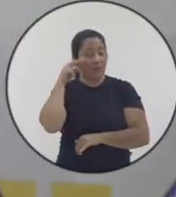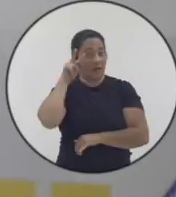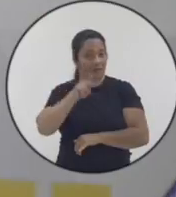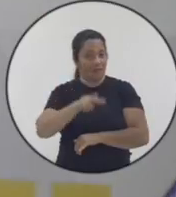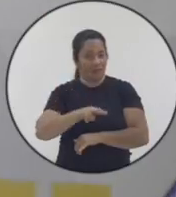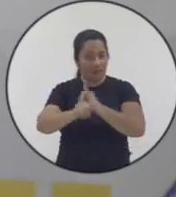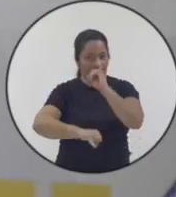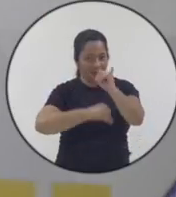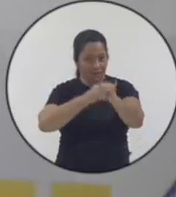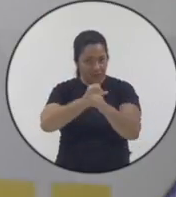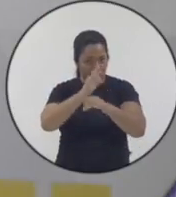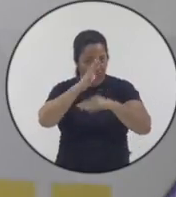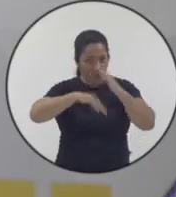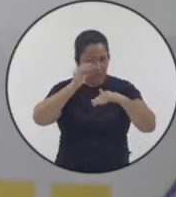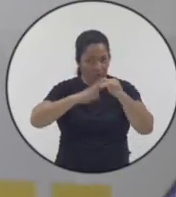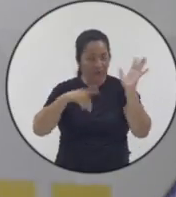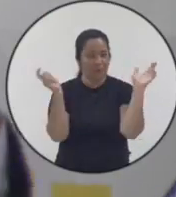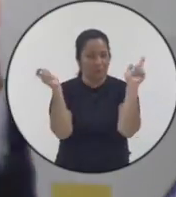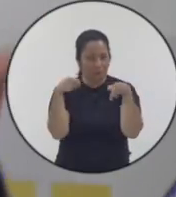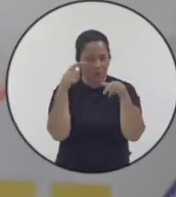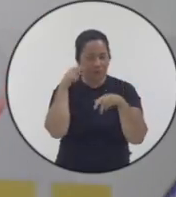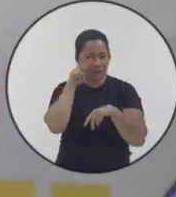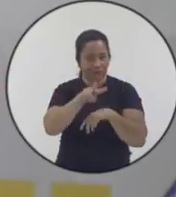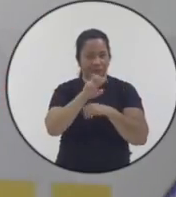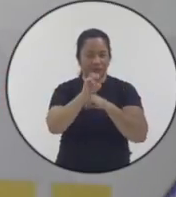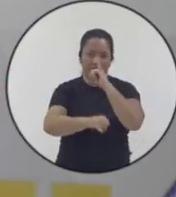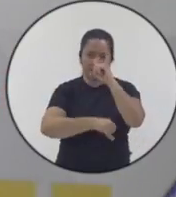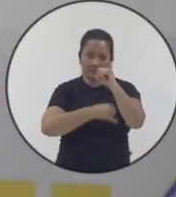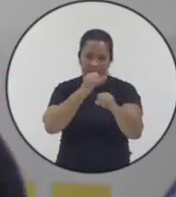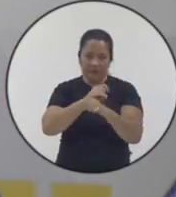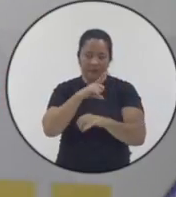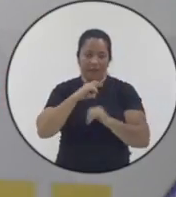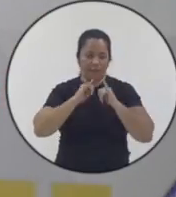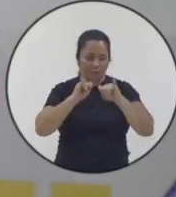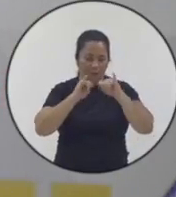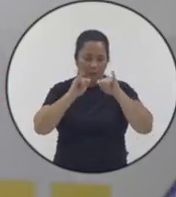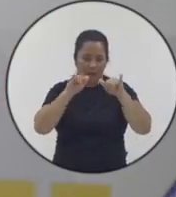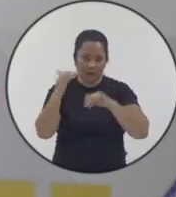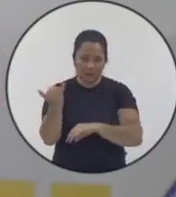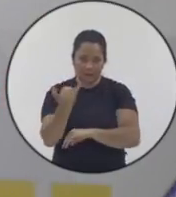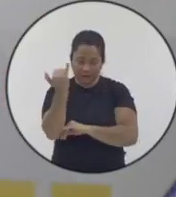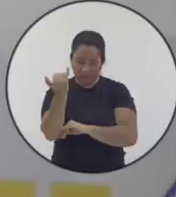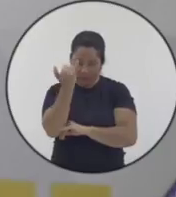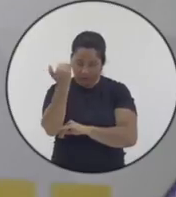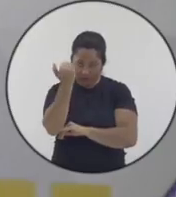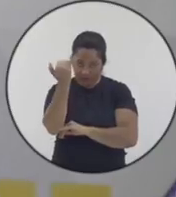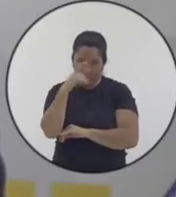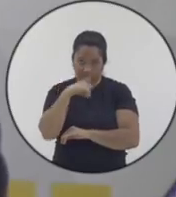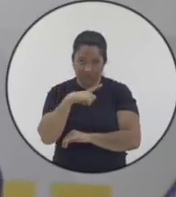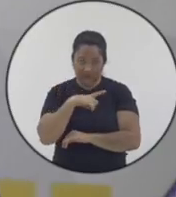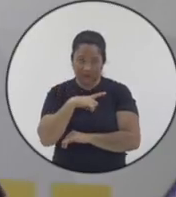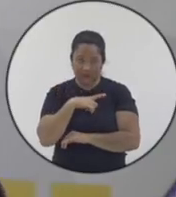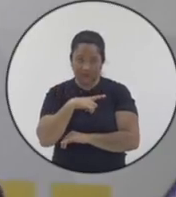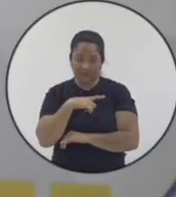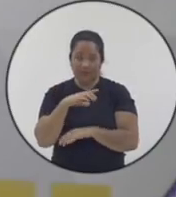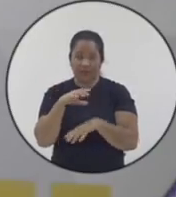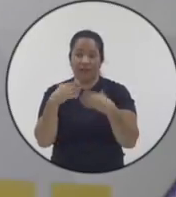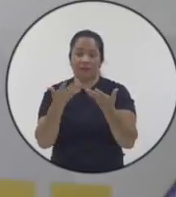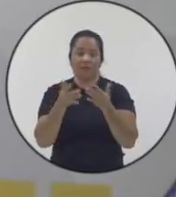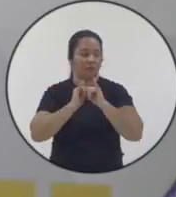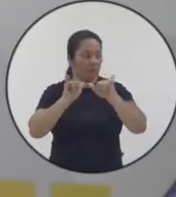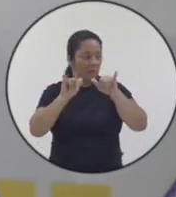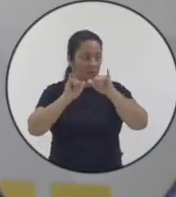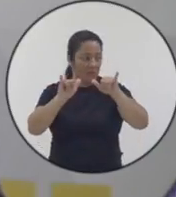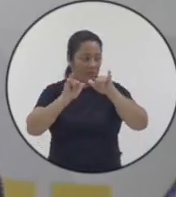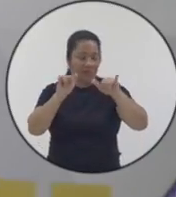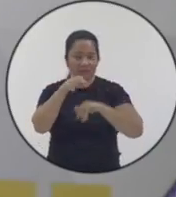os profissionais podem entrar nesse site, creio eu, que tenha bastante material lá. Então, a gente lançou essa campanha